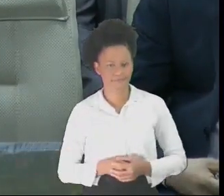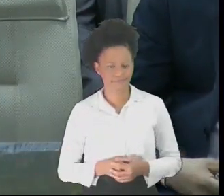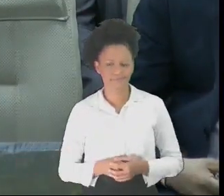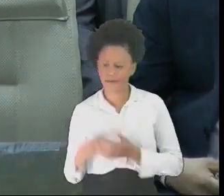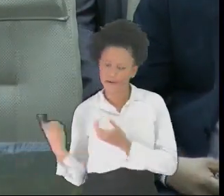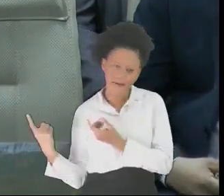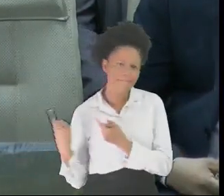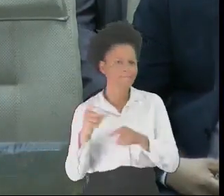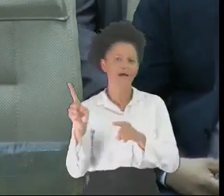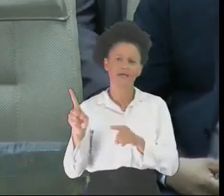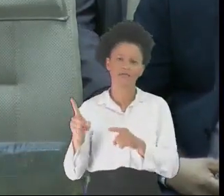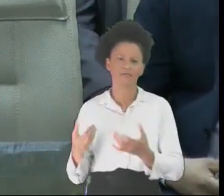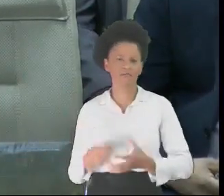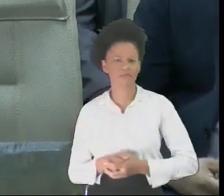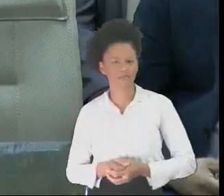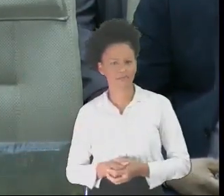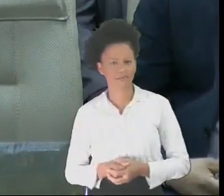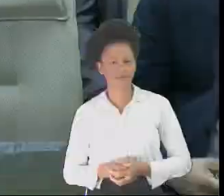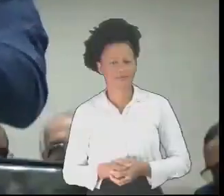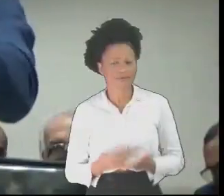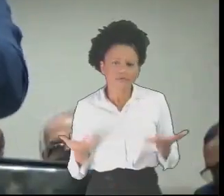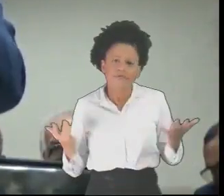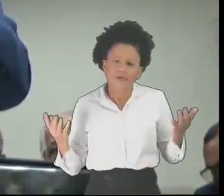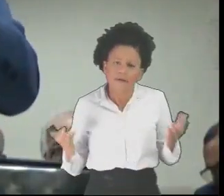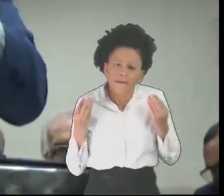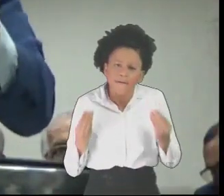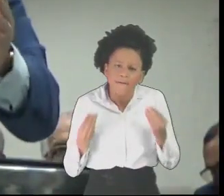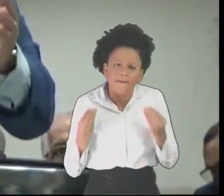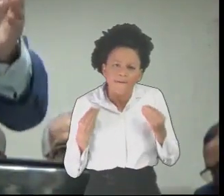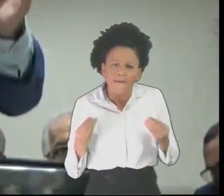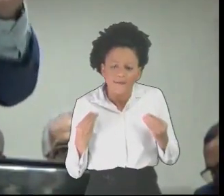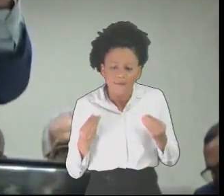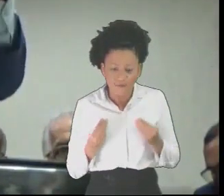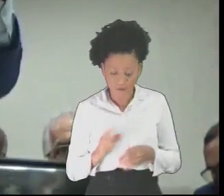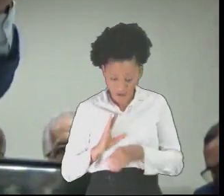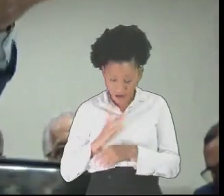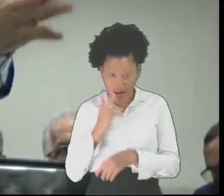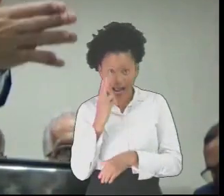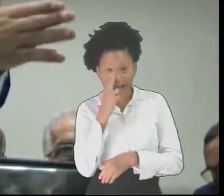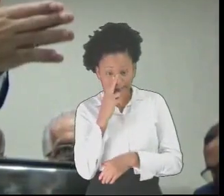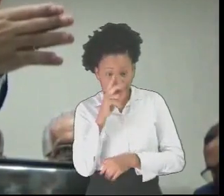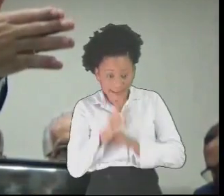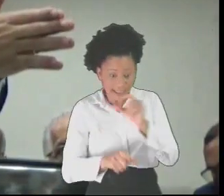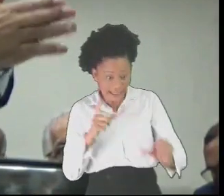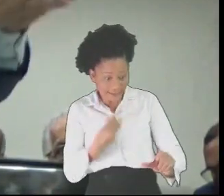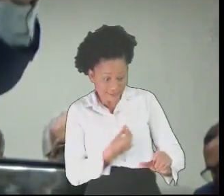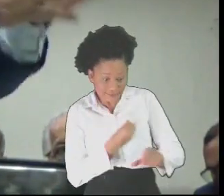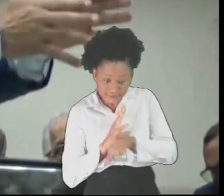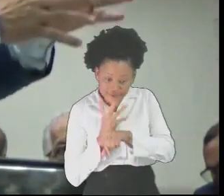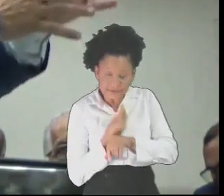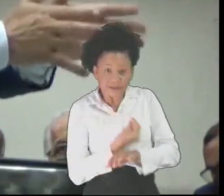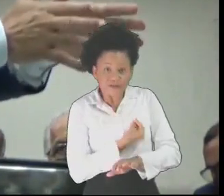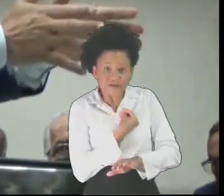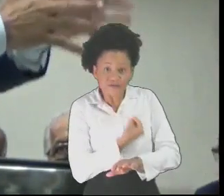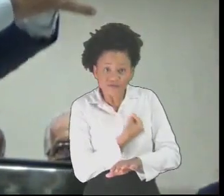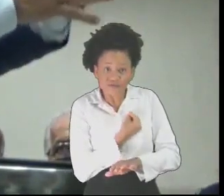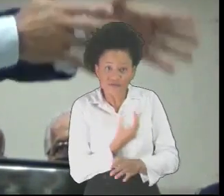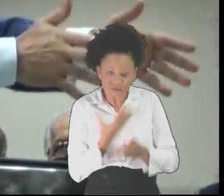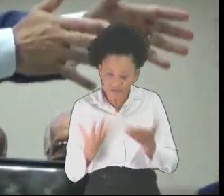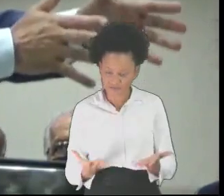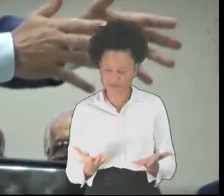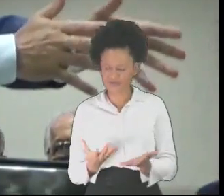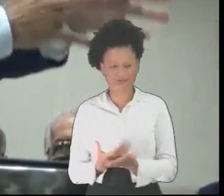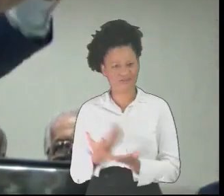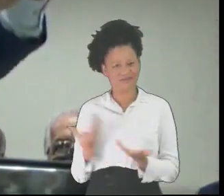Isso é uma afronta. Olha, com a igreja na terra, eles já estão fazendo isso? Com o sal na carne, eles